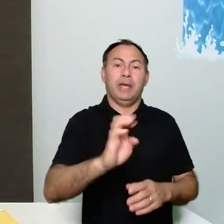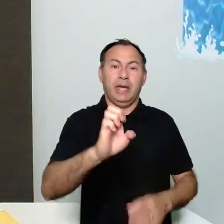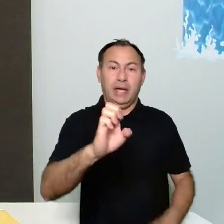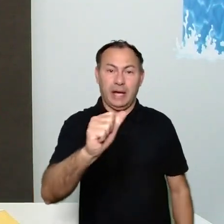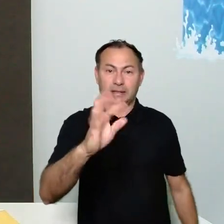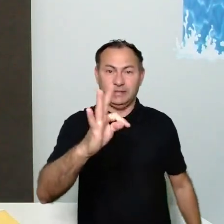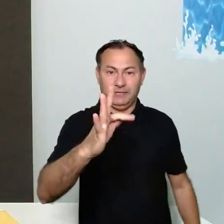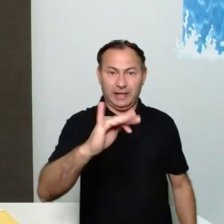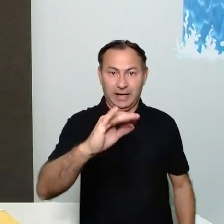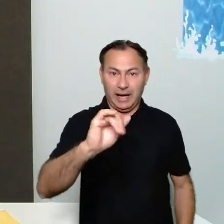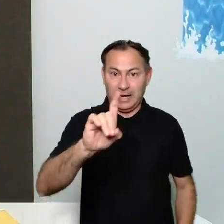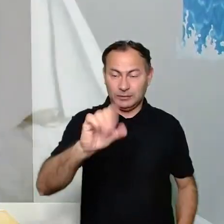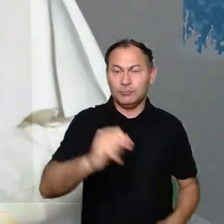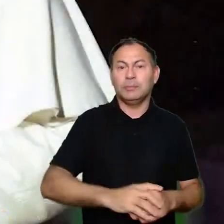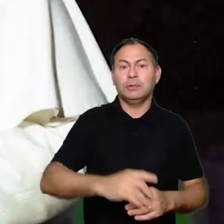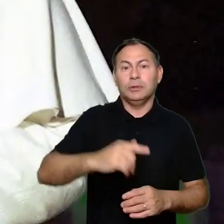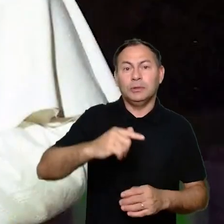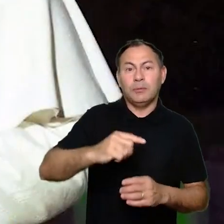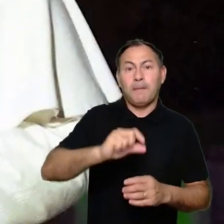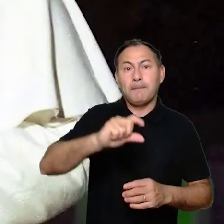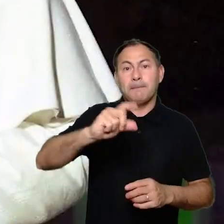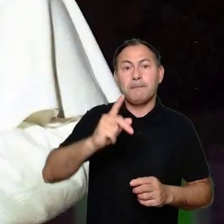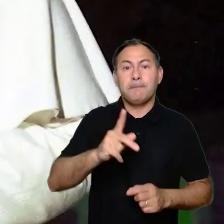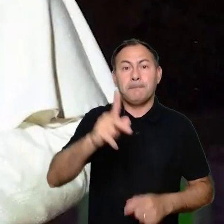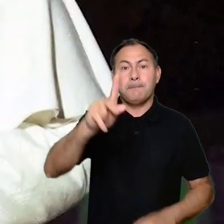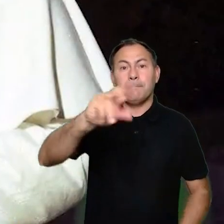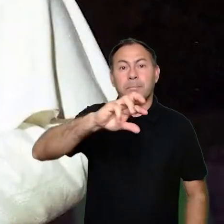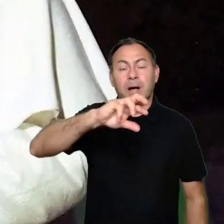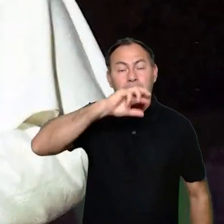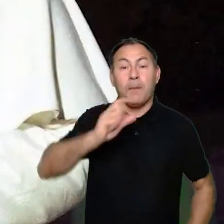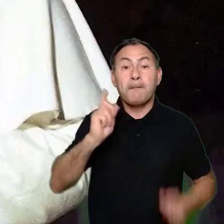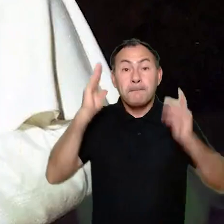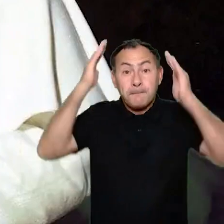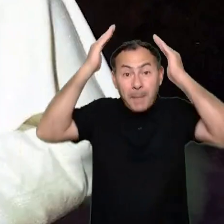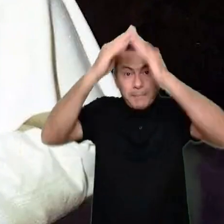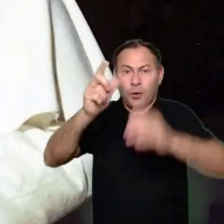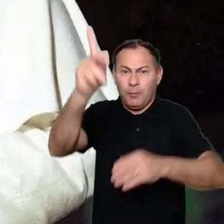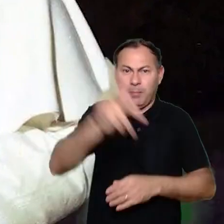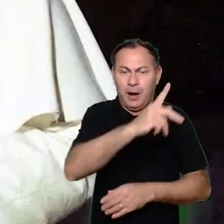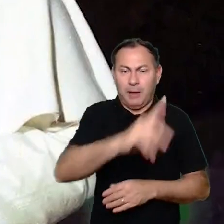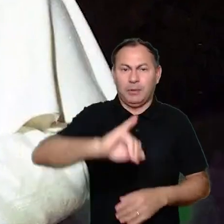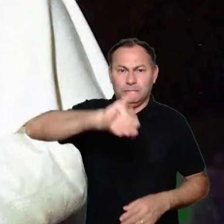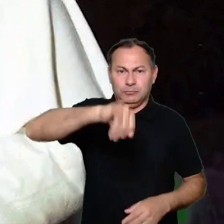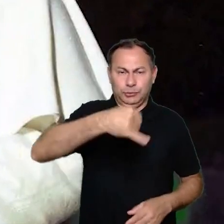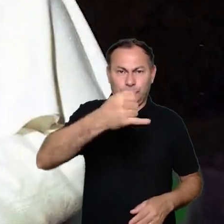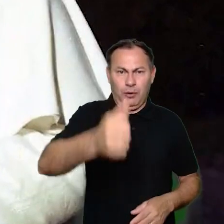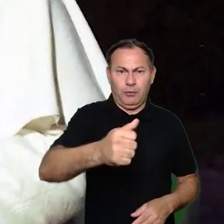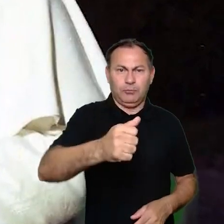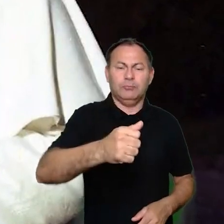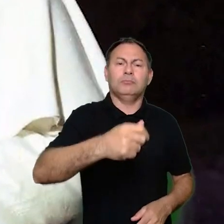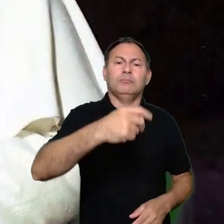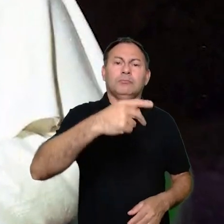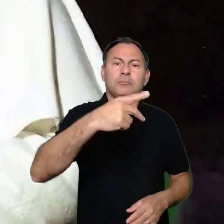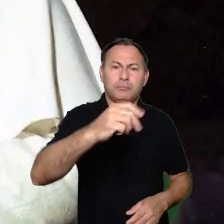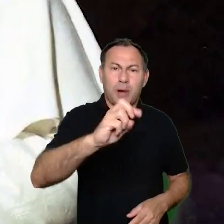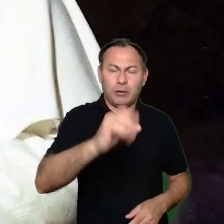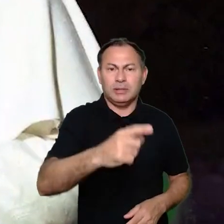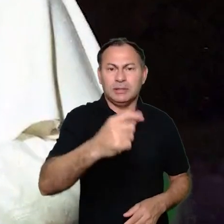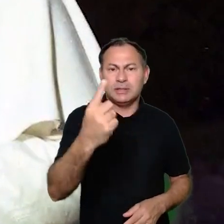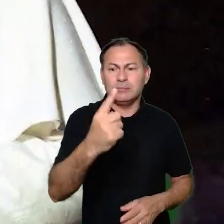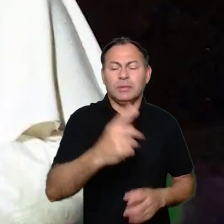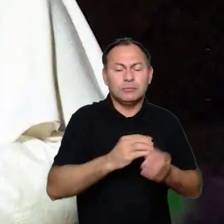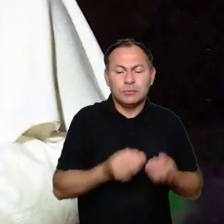Paulo I, no brevíssimo pontificado, ofereceu a toda a igreja uma contribuição